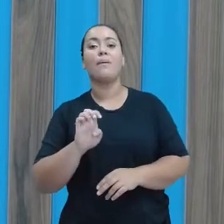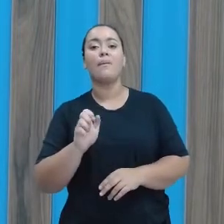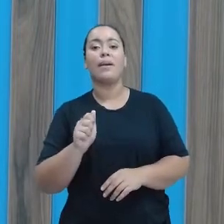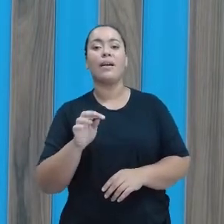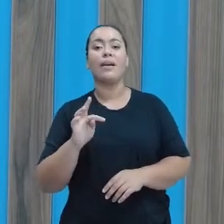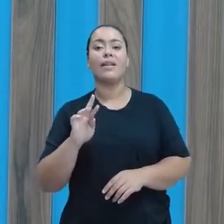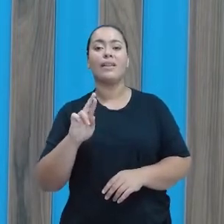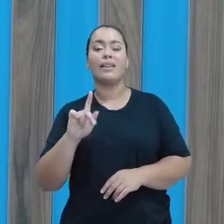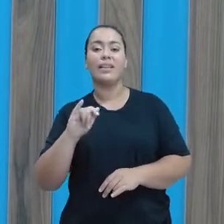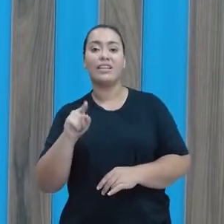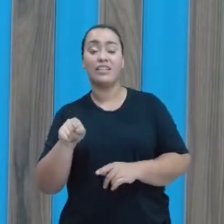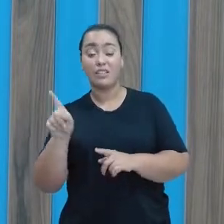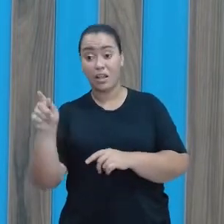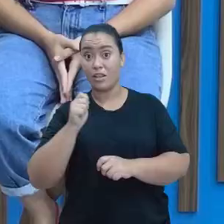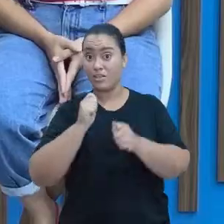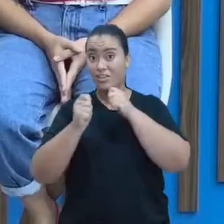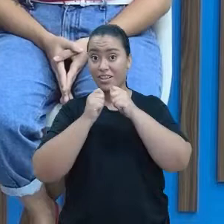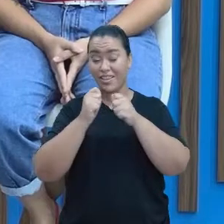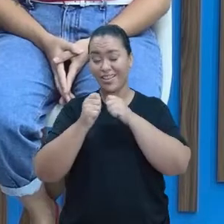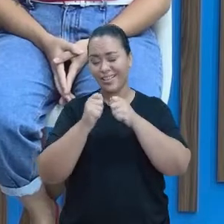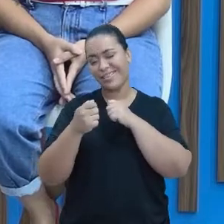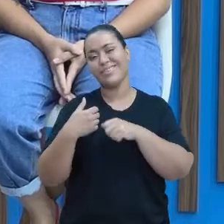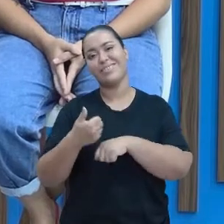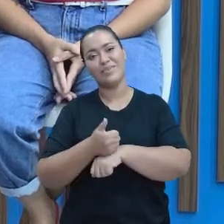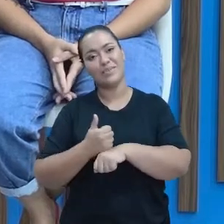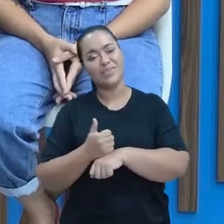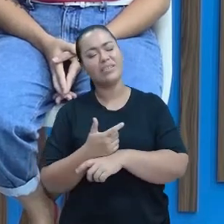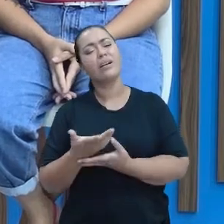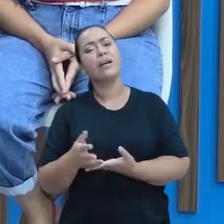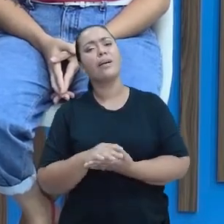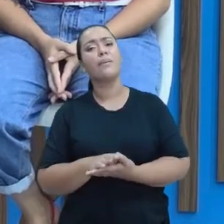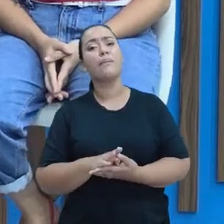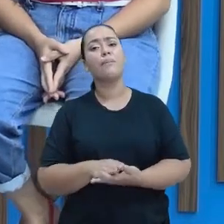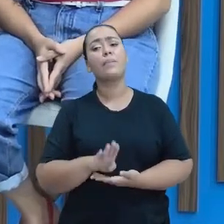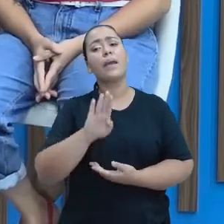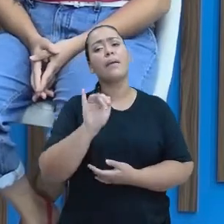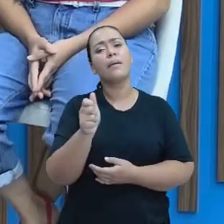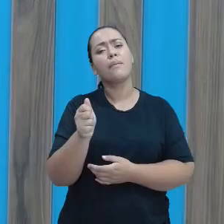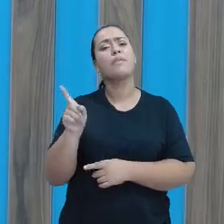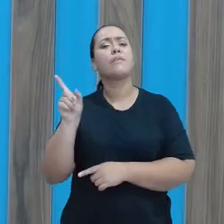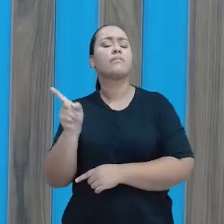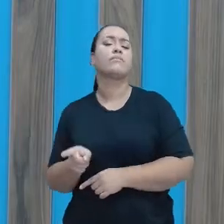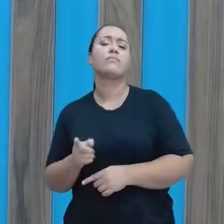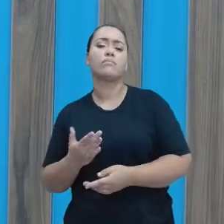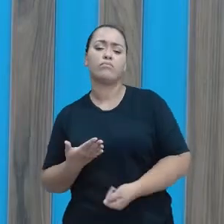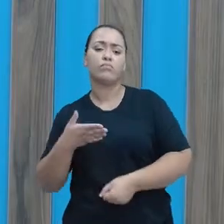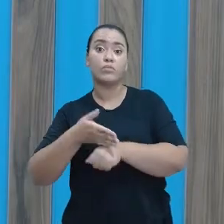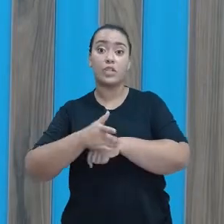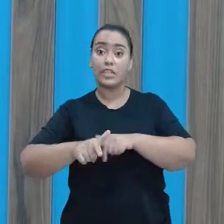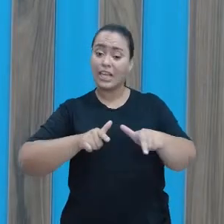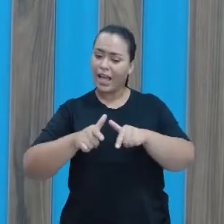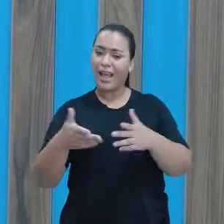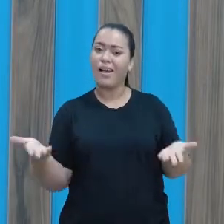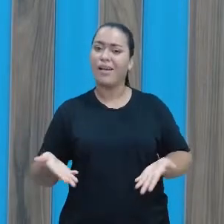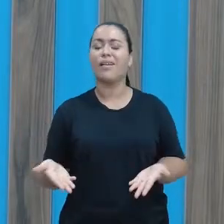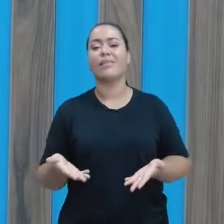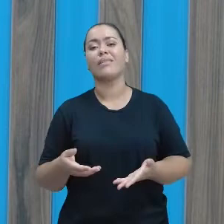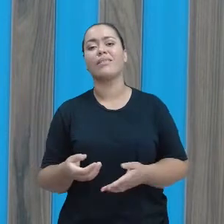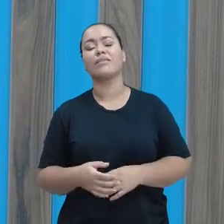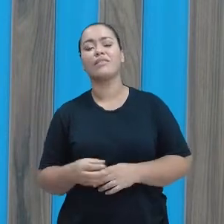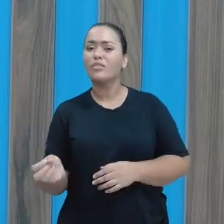nossa convidada, jornalista, né? Então, Bia, você ingressou no mercado de trabalho mais recentemente,